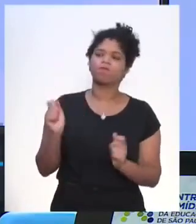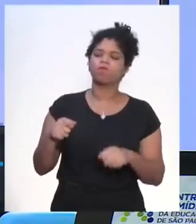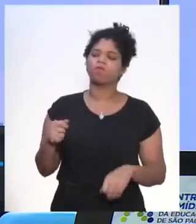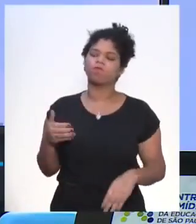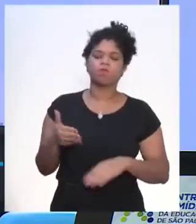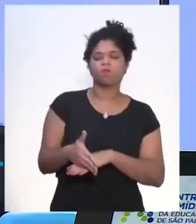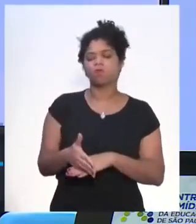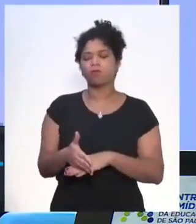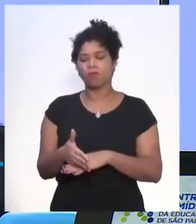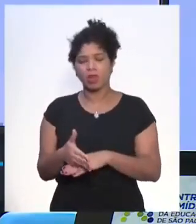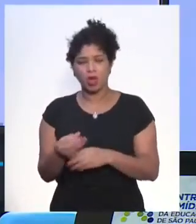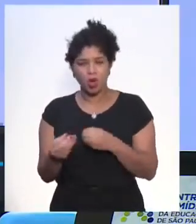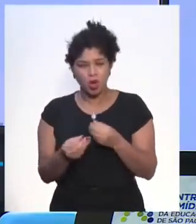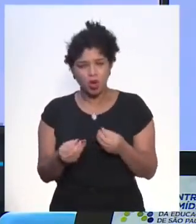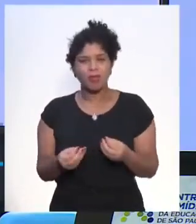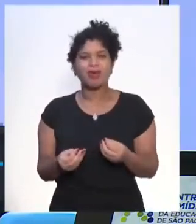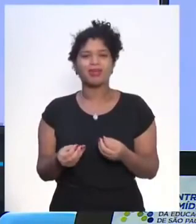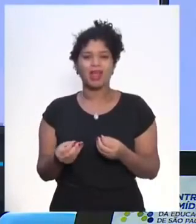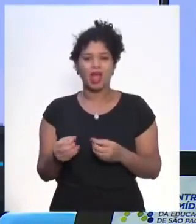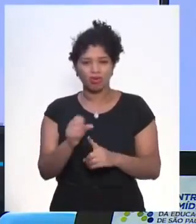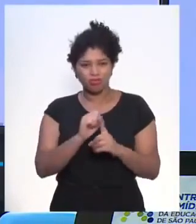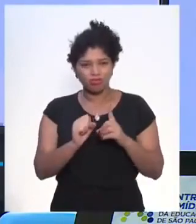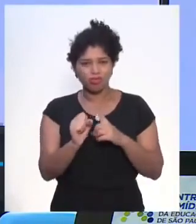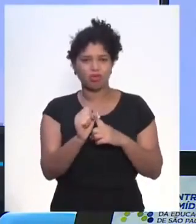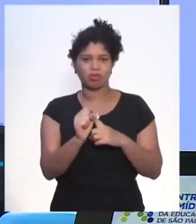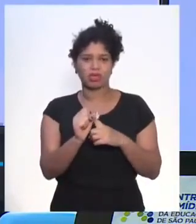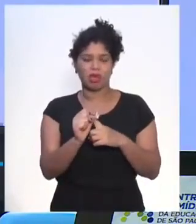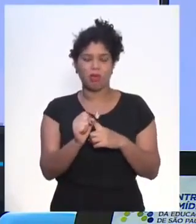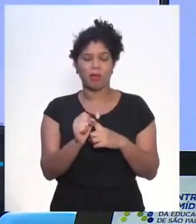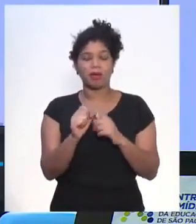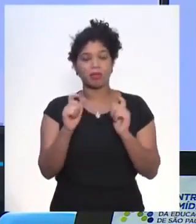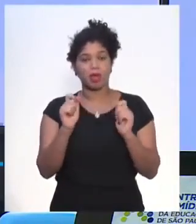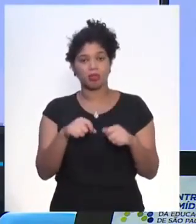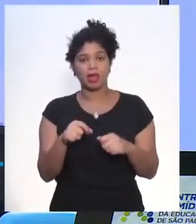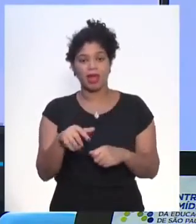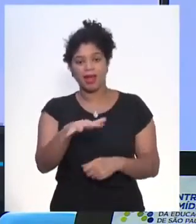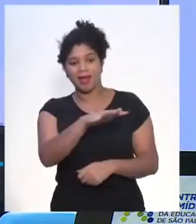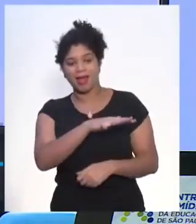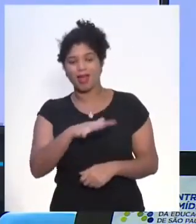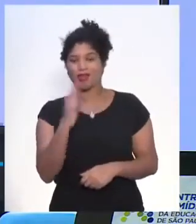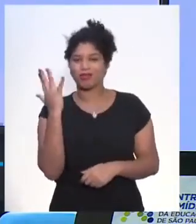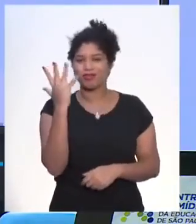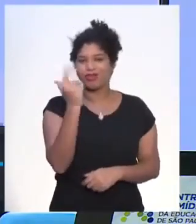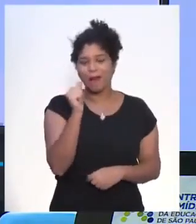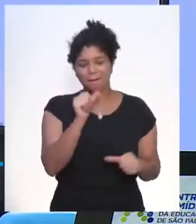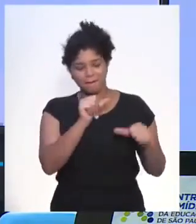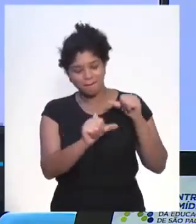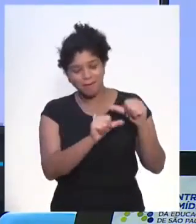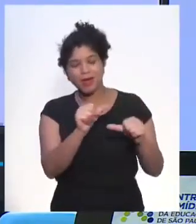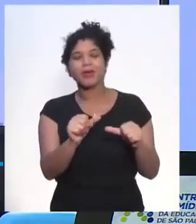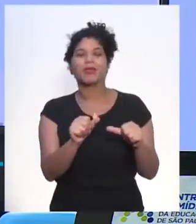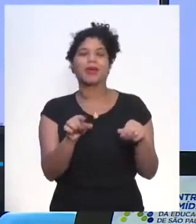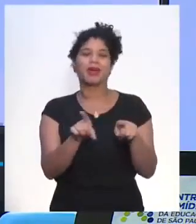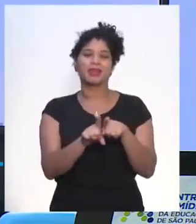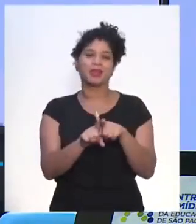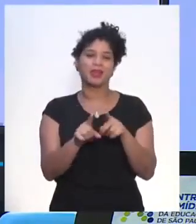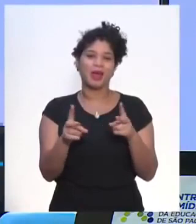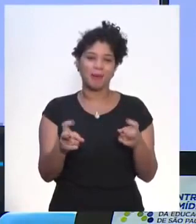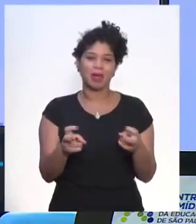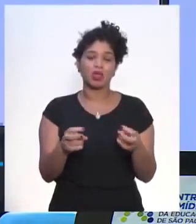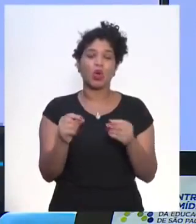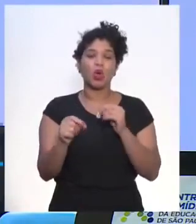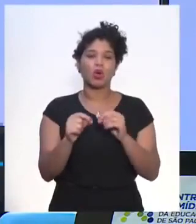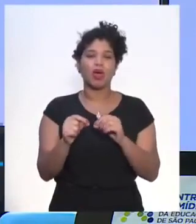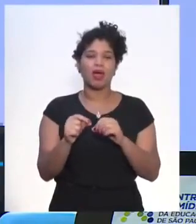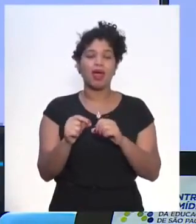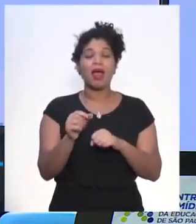social, né? De, ao mesmo tempo de renovar um local, torná-lo belo, também passar a transmitir um